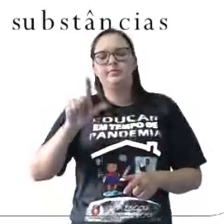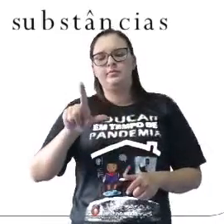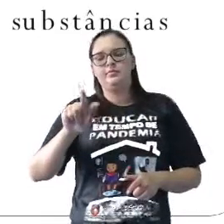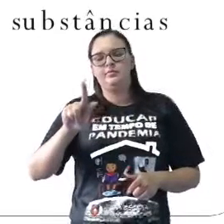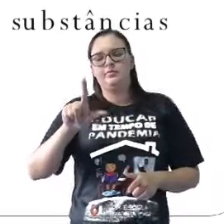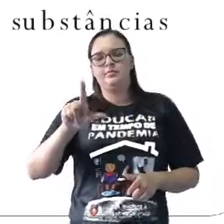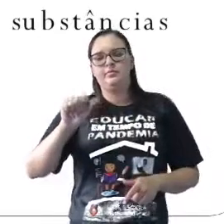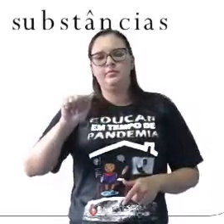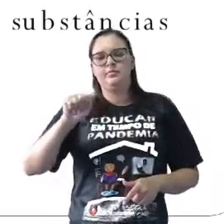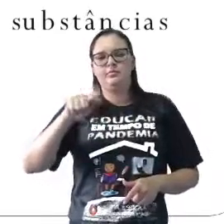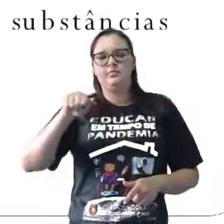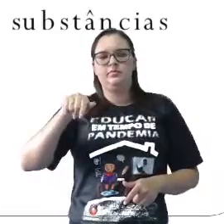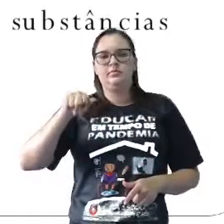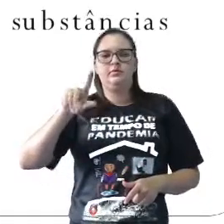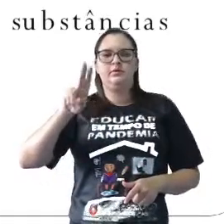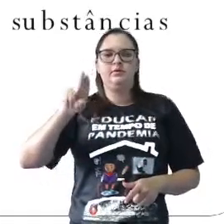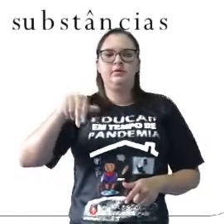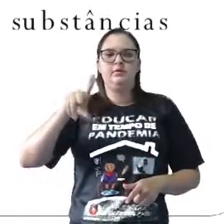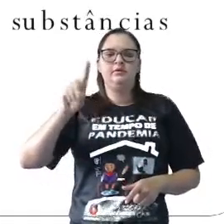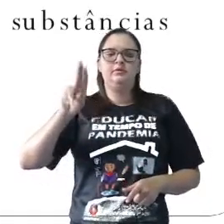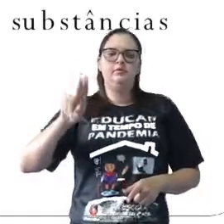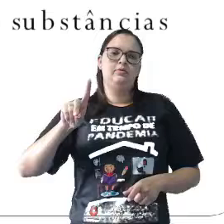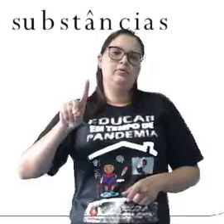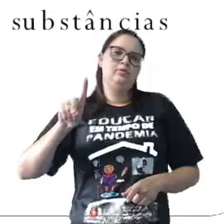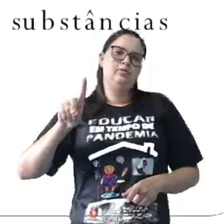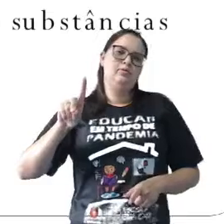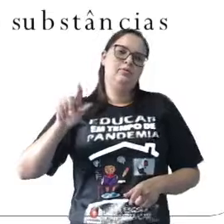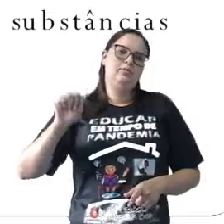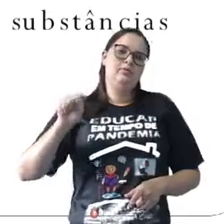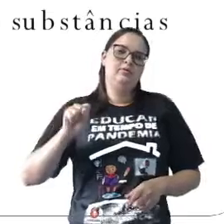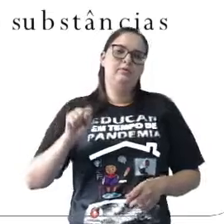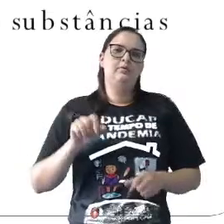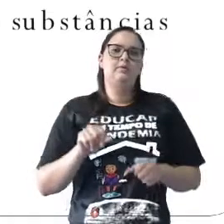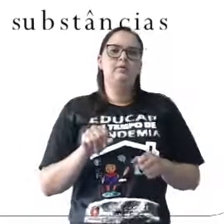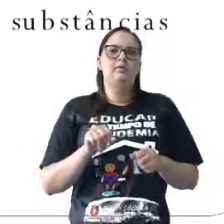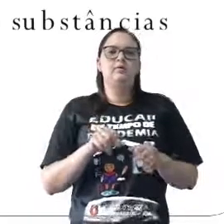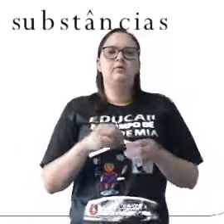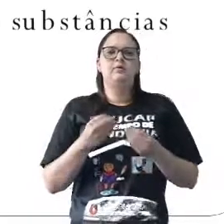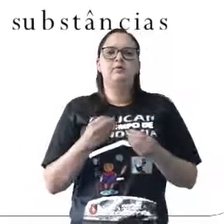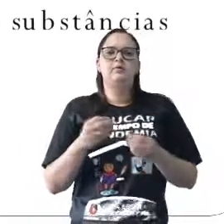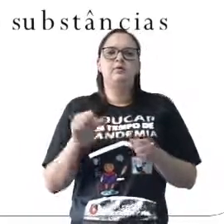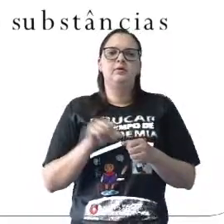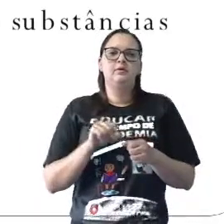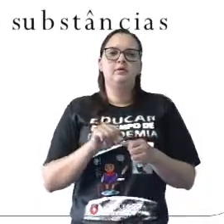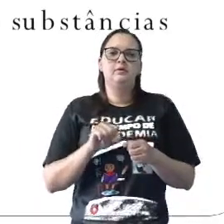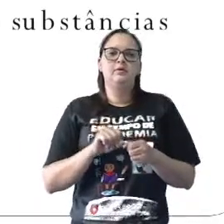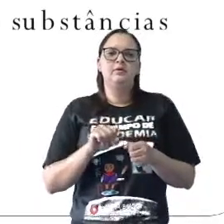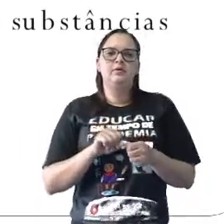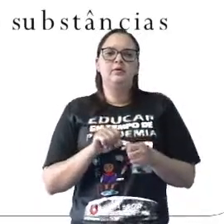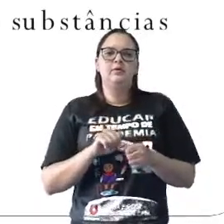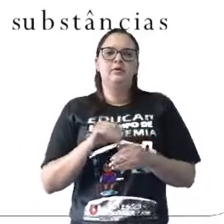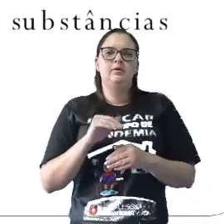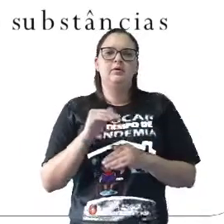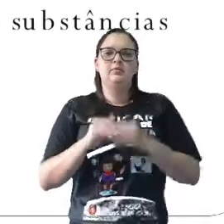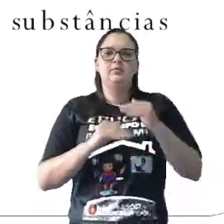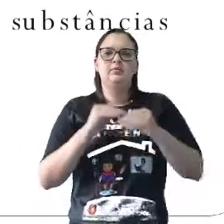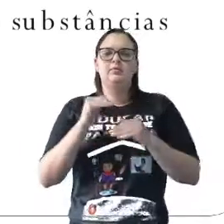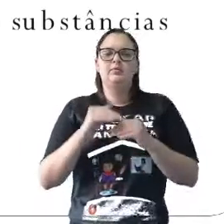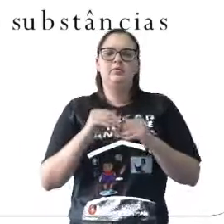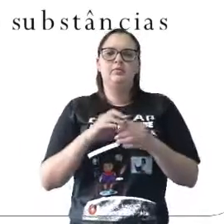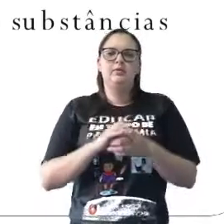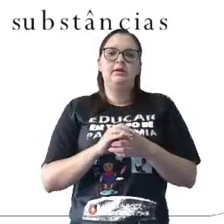Então, aqueles órgãos que produzem e liberam essas substâncias endócrinas, que são os hormônios, elas são chamadas